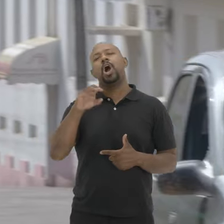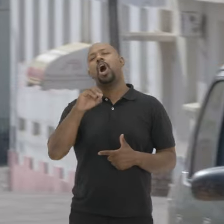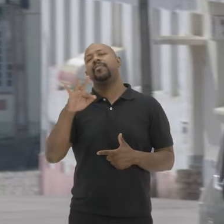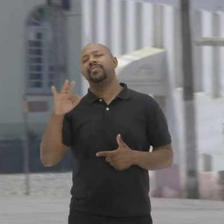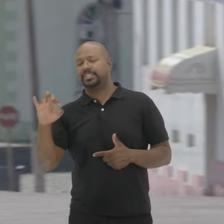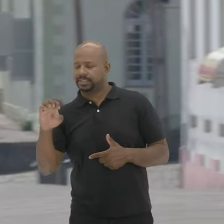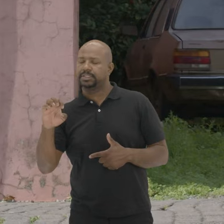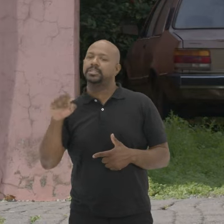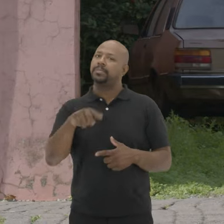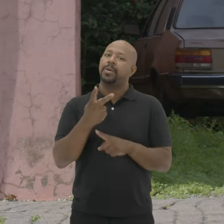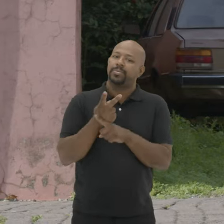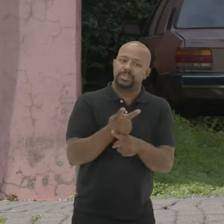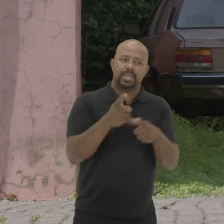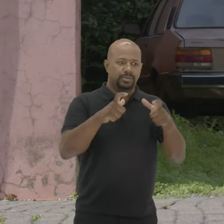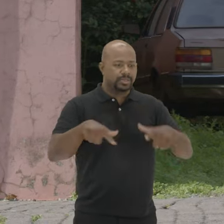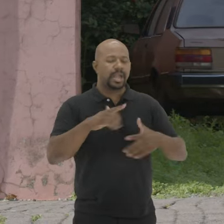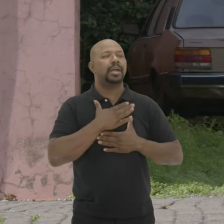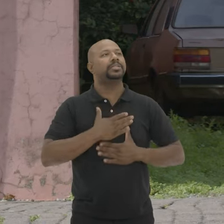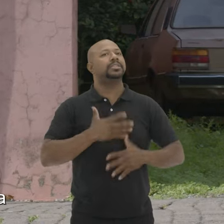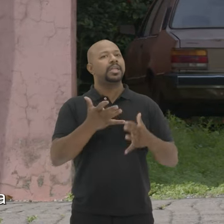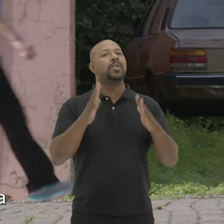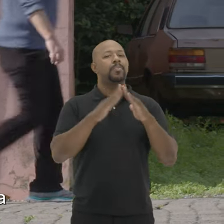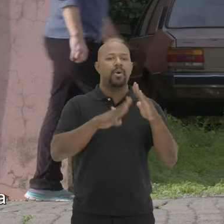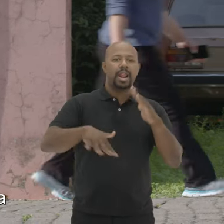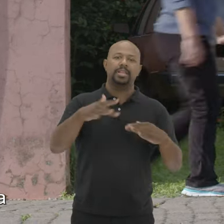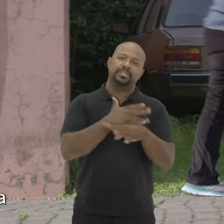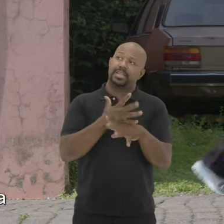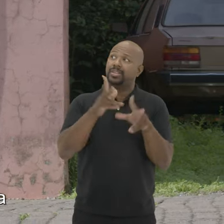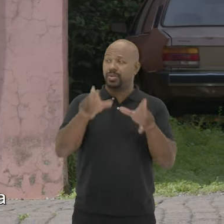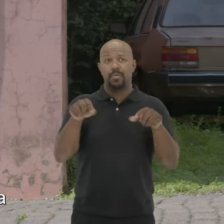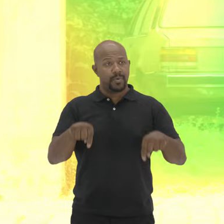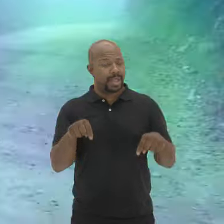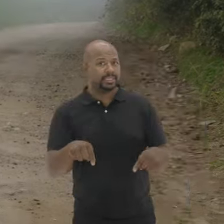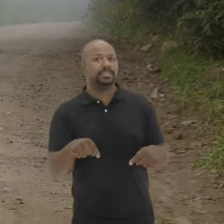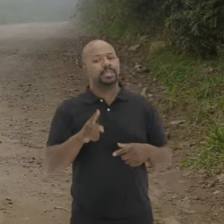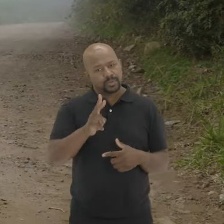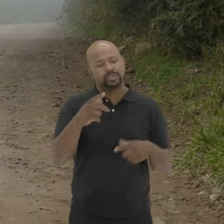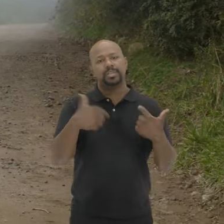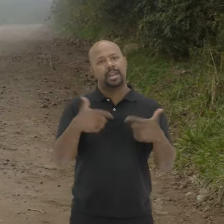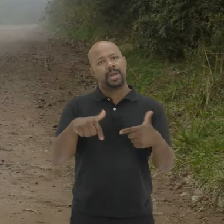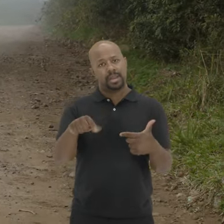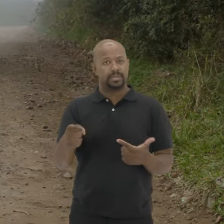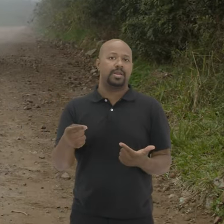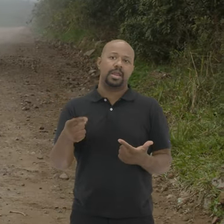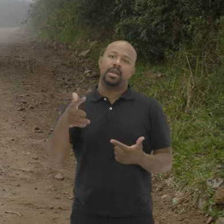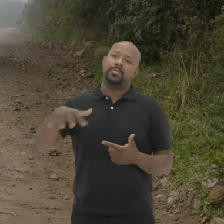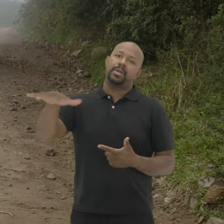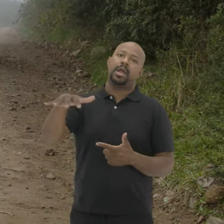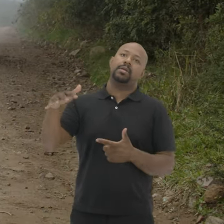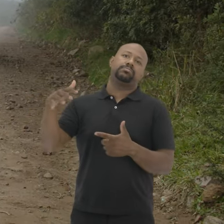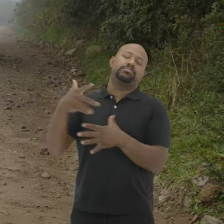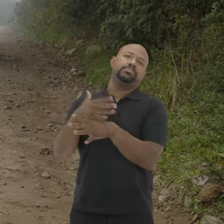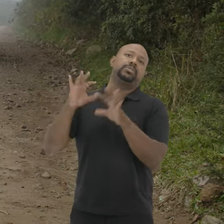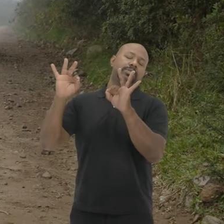tal, tem muita gente agora buscando espaços aqui, querendo morar em cidades como essa e que continua trabalhando pro